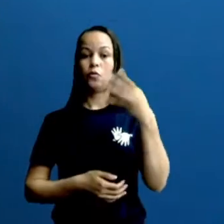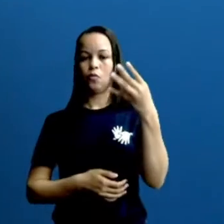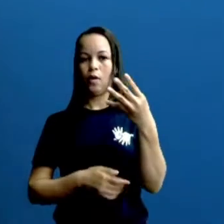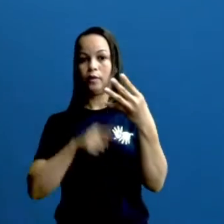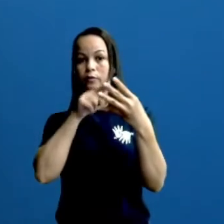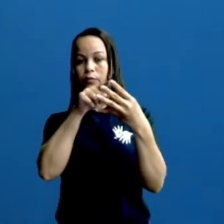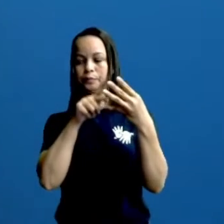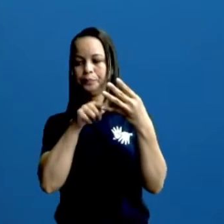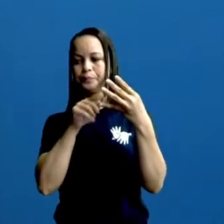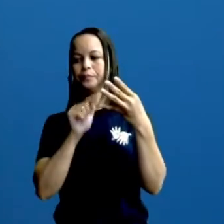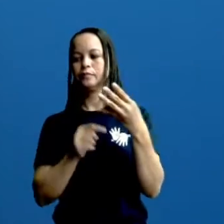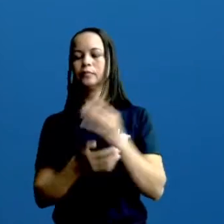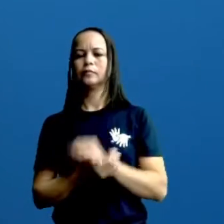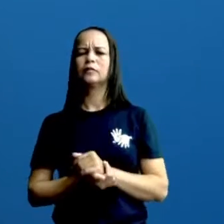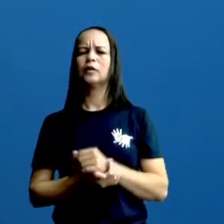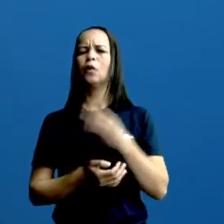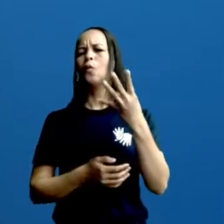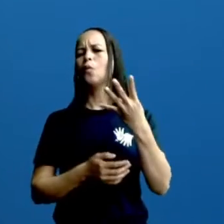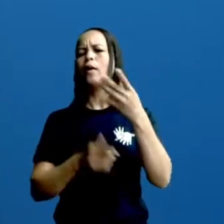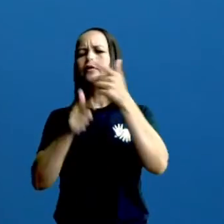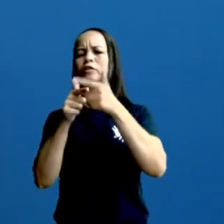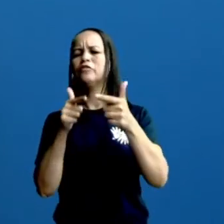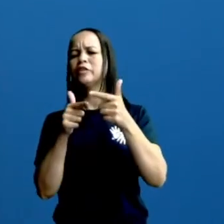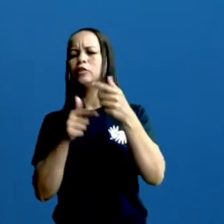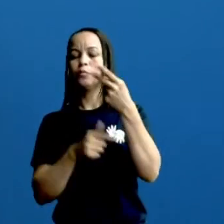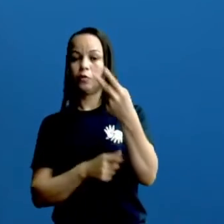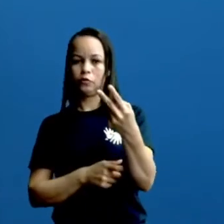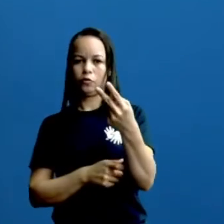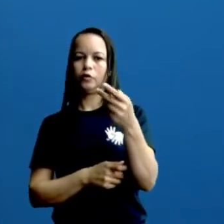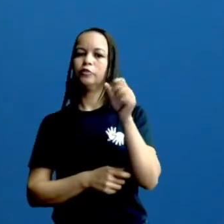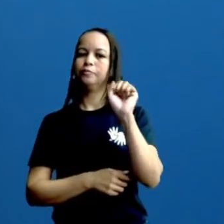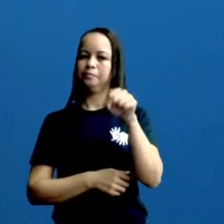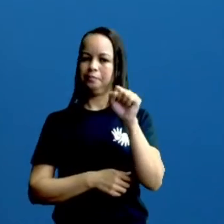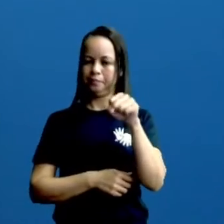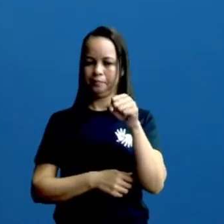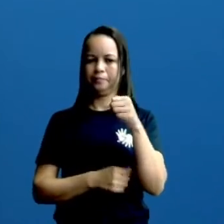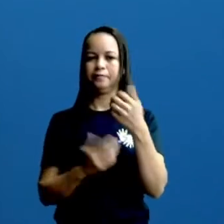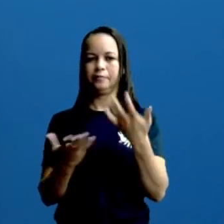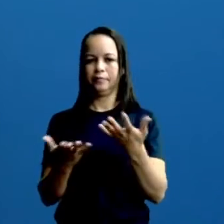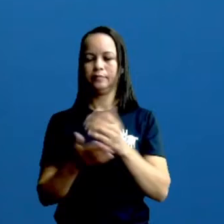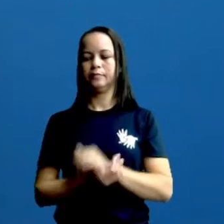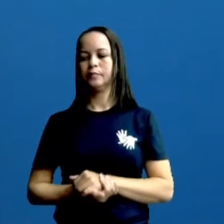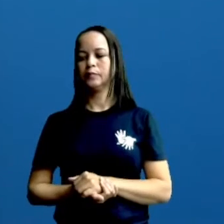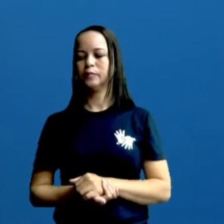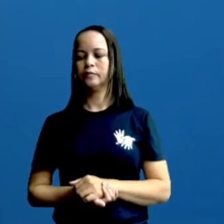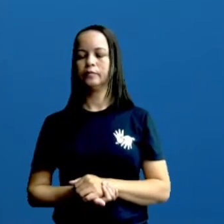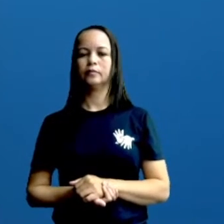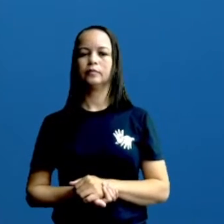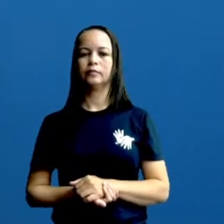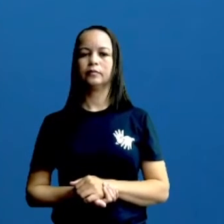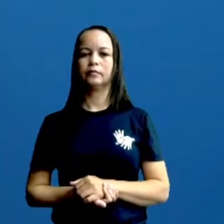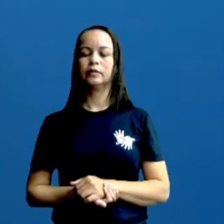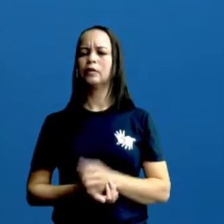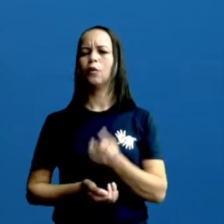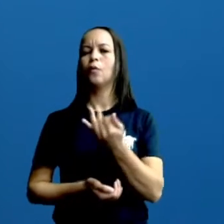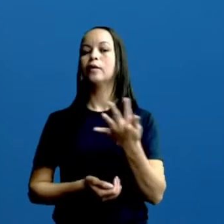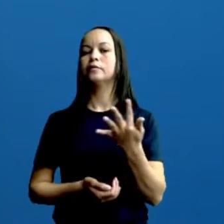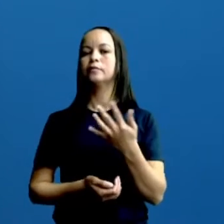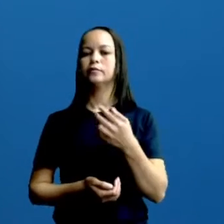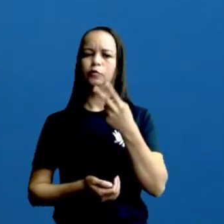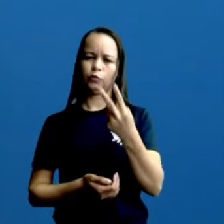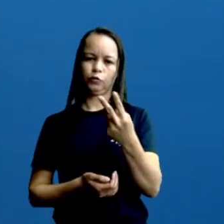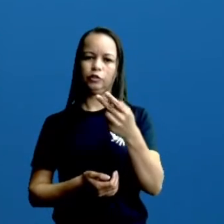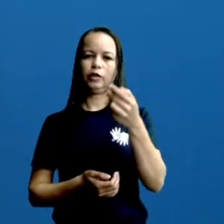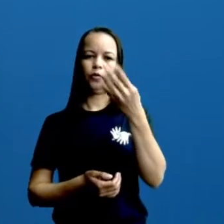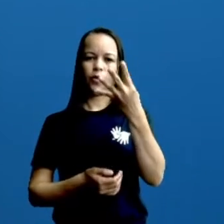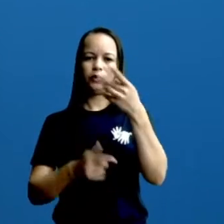4, vamos fatorar o 4. O 4 é divisível por 2? Sim, é divisível por 2. Dá quanto?